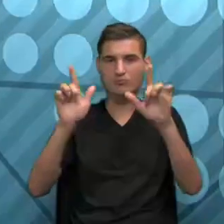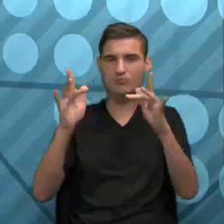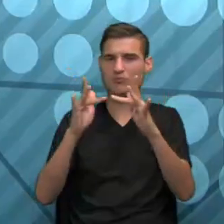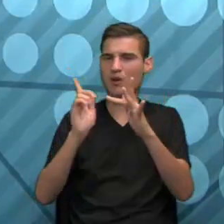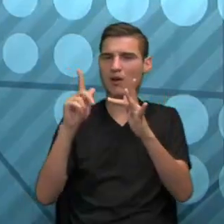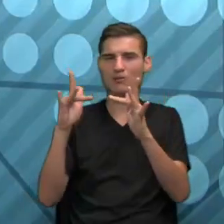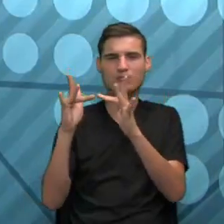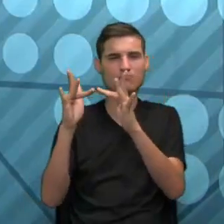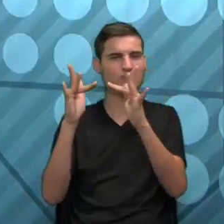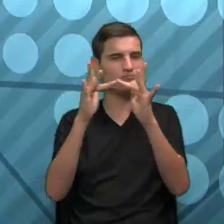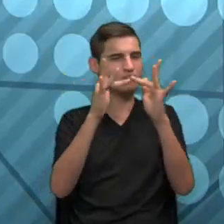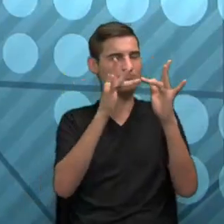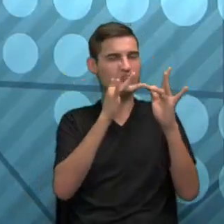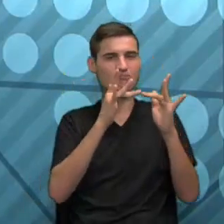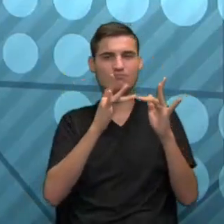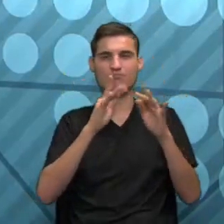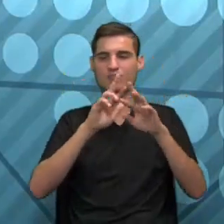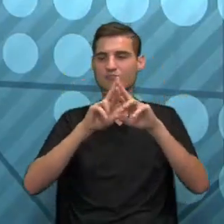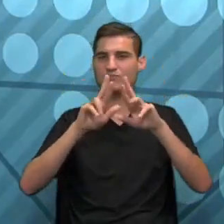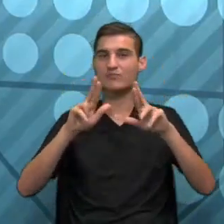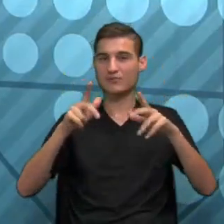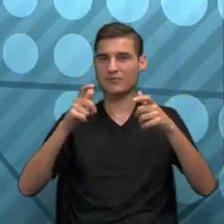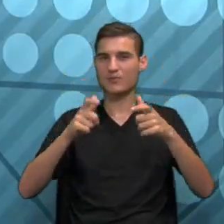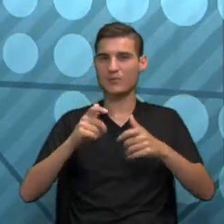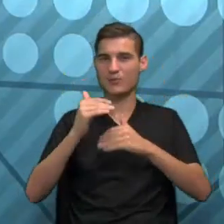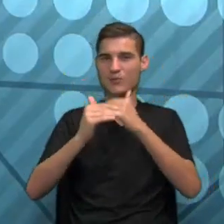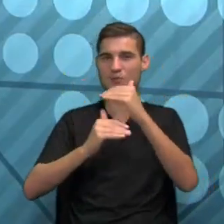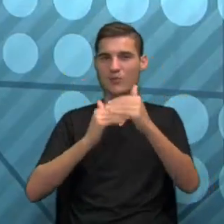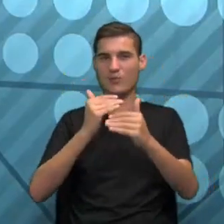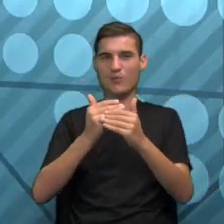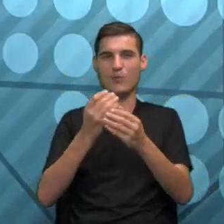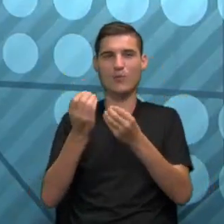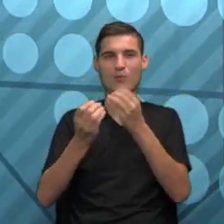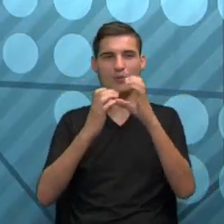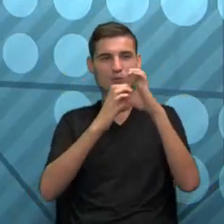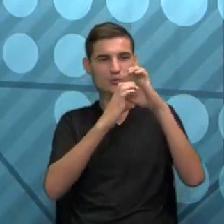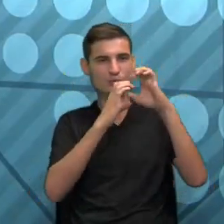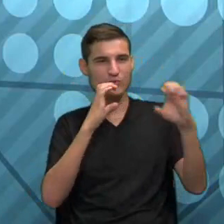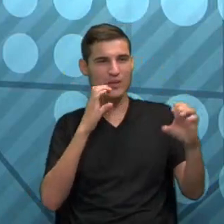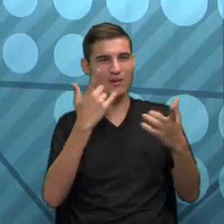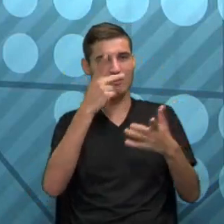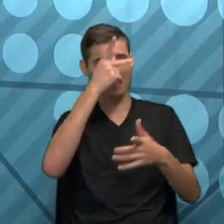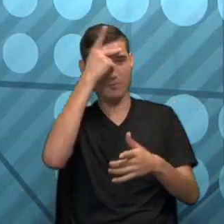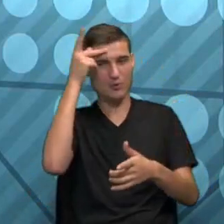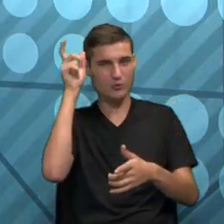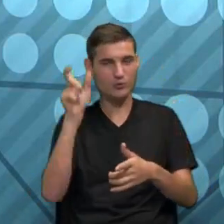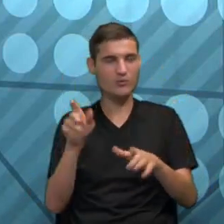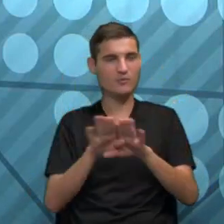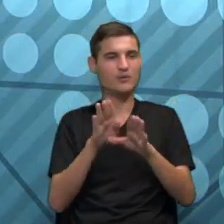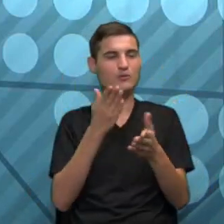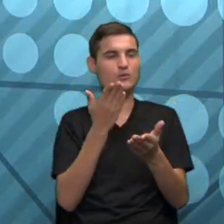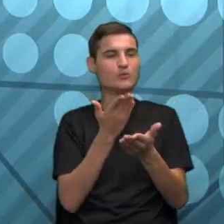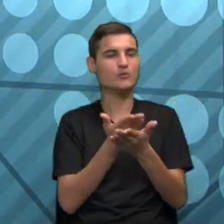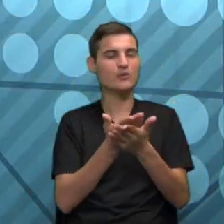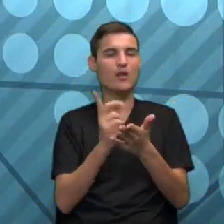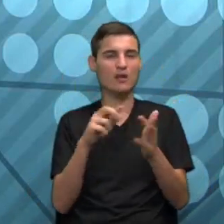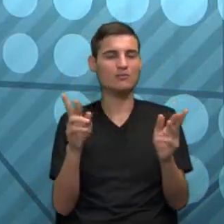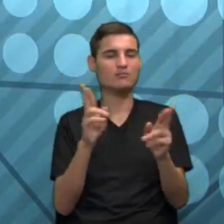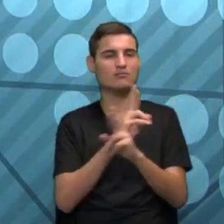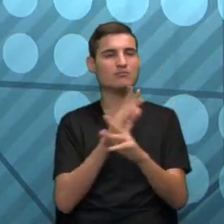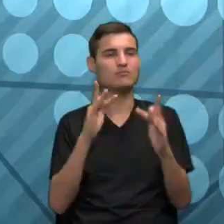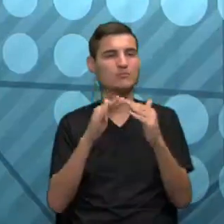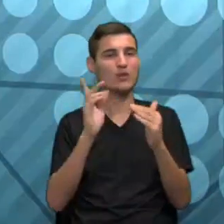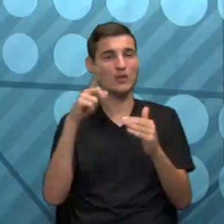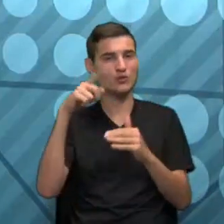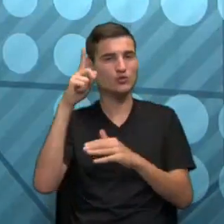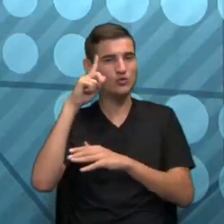é indispensável para nós como pessoas, como engenheiros, como estudantes. Ela com certeza está relacionada ao nosso dia a